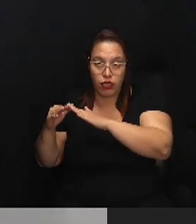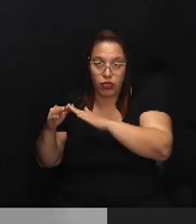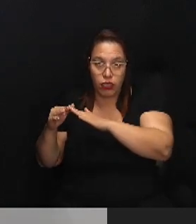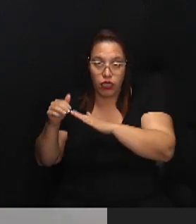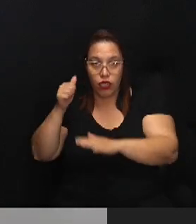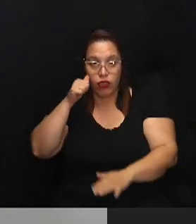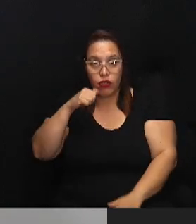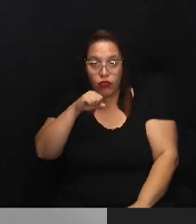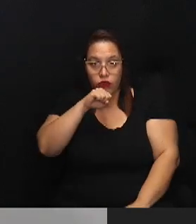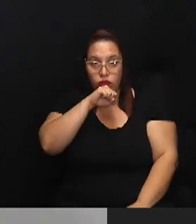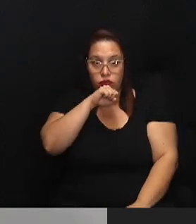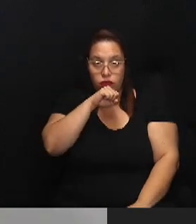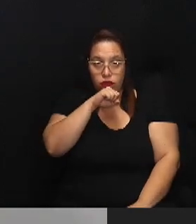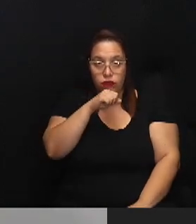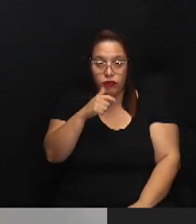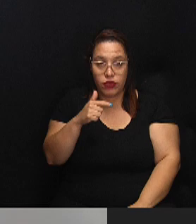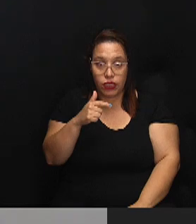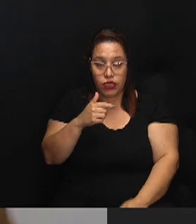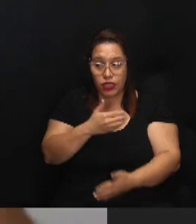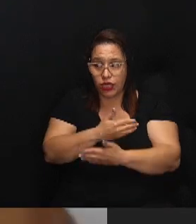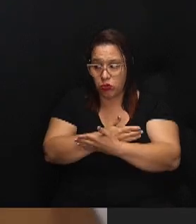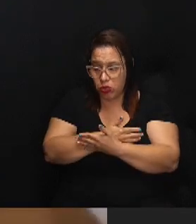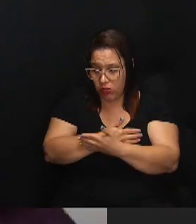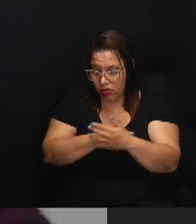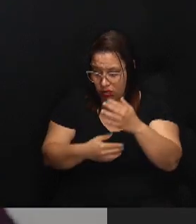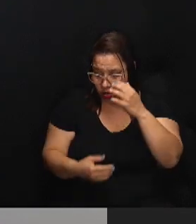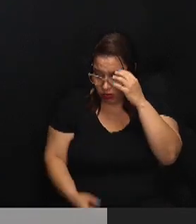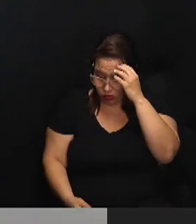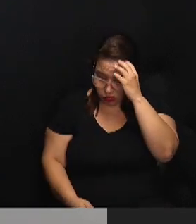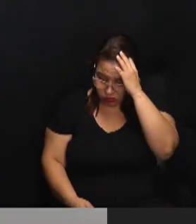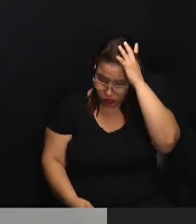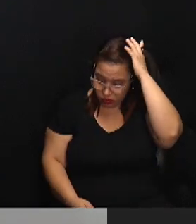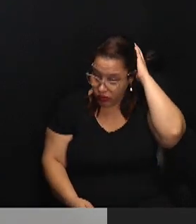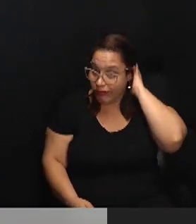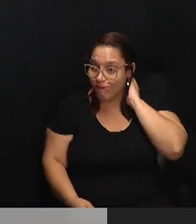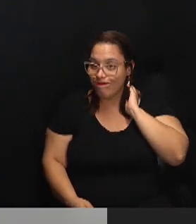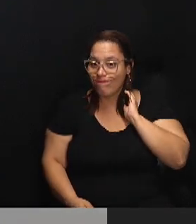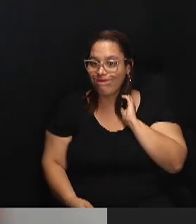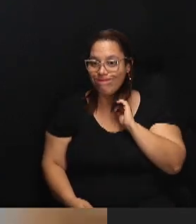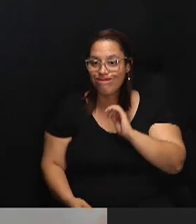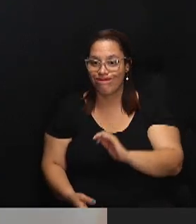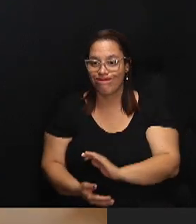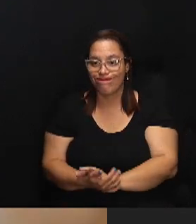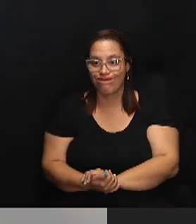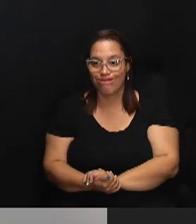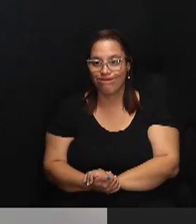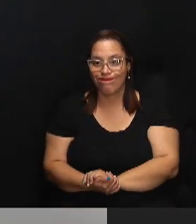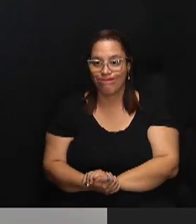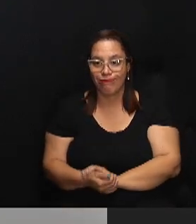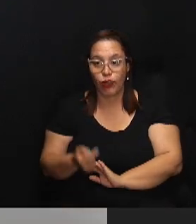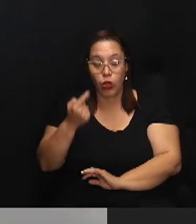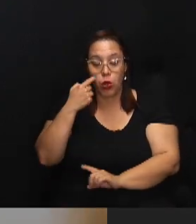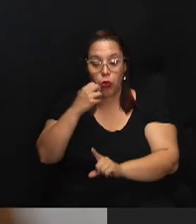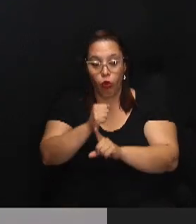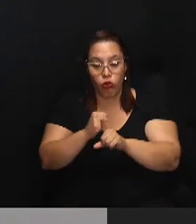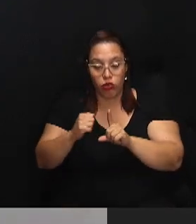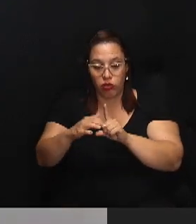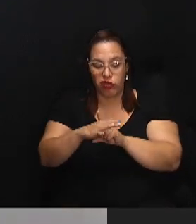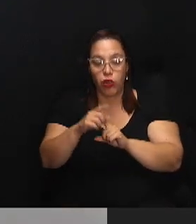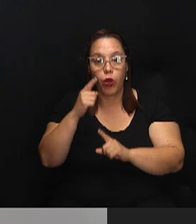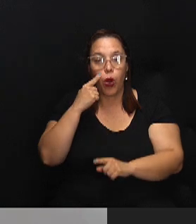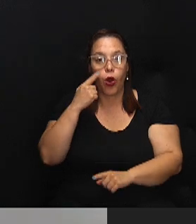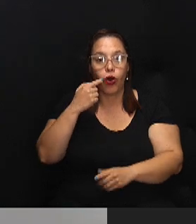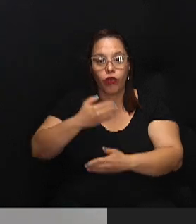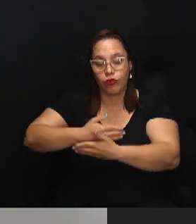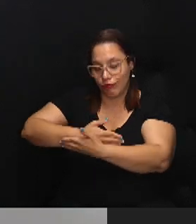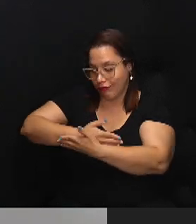prematura, ela volta para casa sem um bebê. Então, ela não mostra à sociedade, né? Olha aqui,